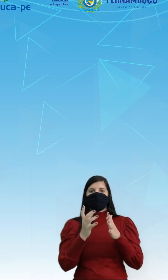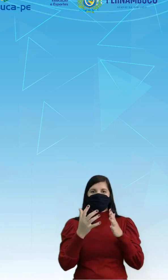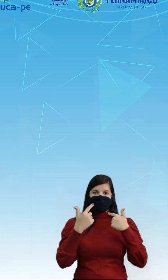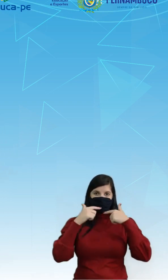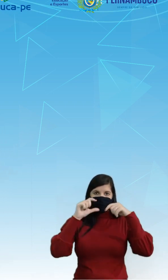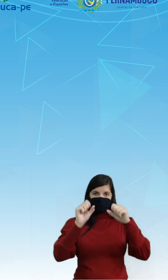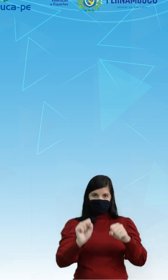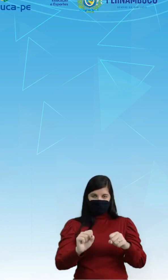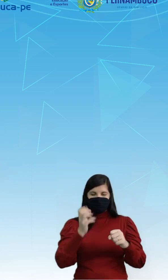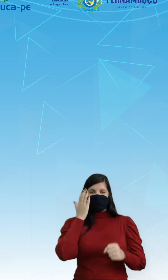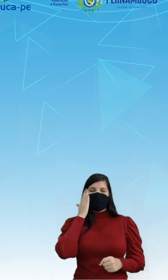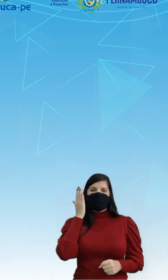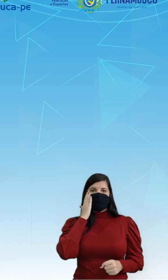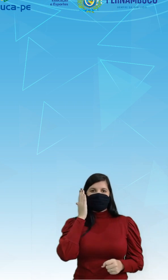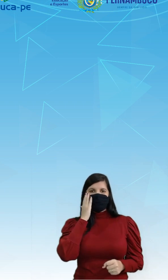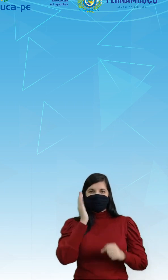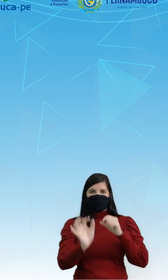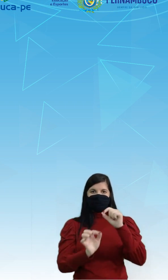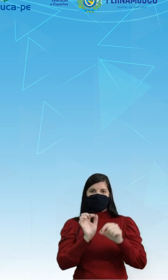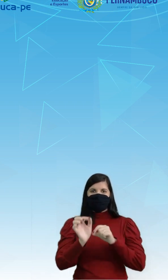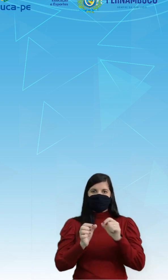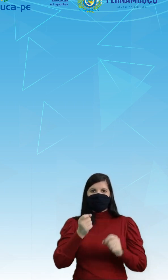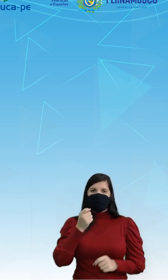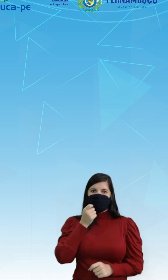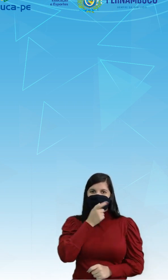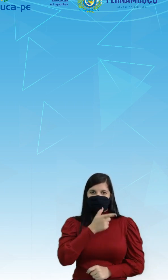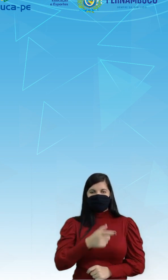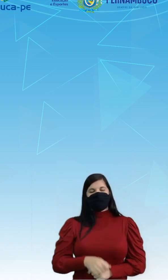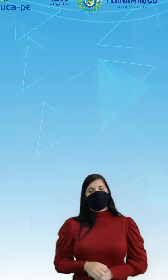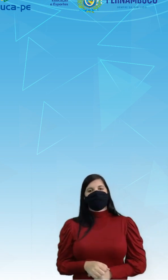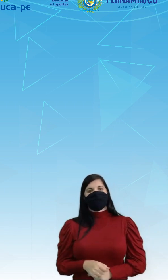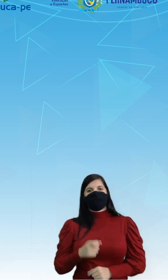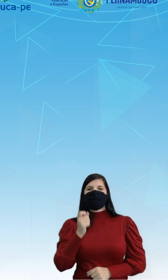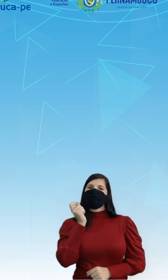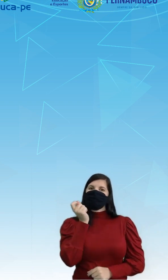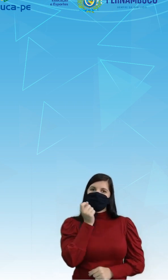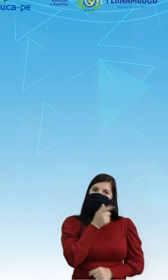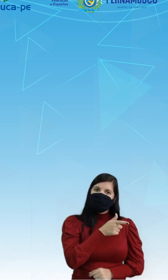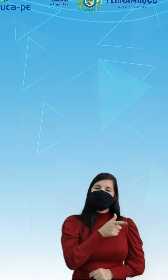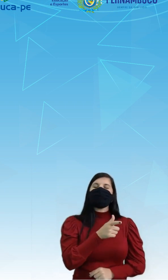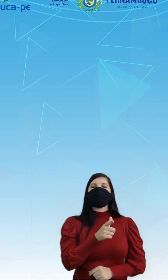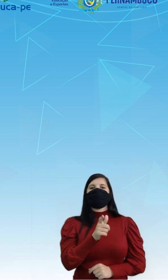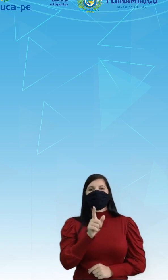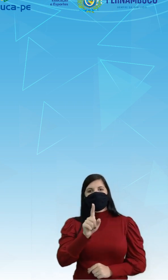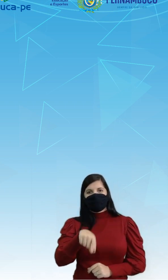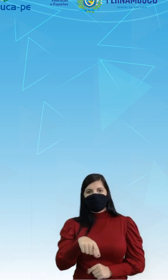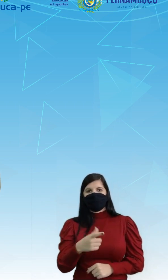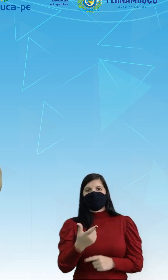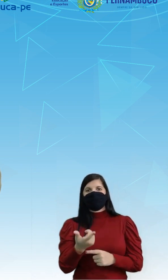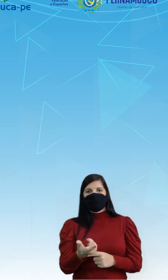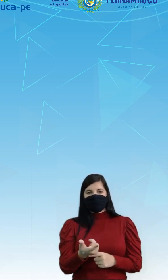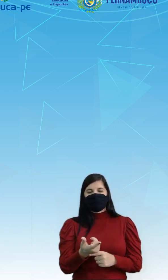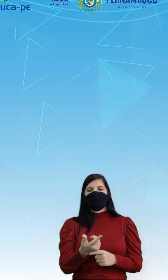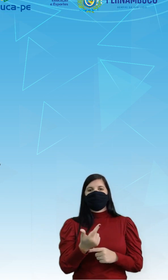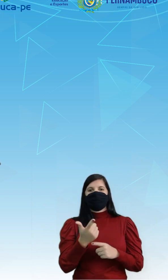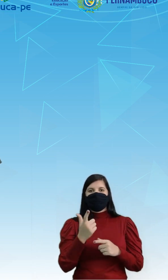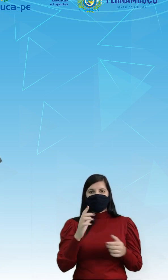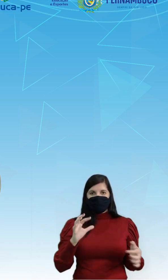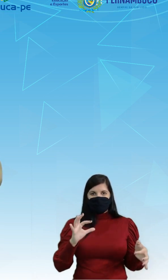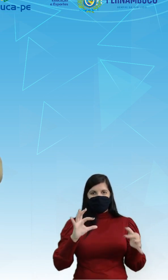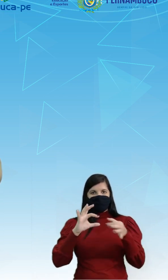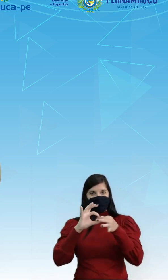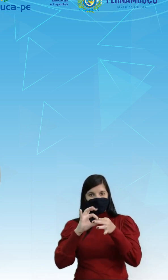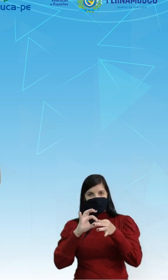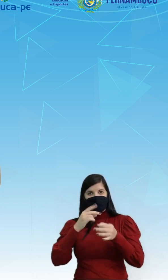importante para você entender o não dito é a ironia, certo? A ironia, justamente, ela é o quê?